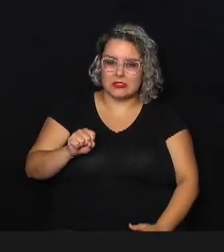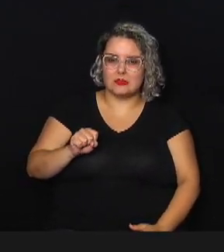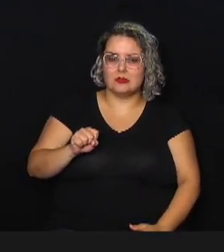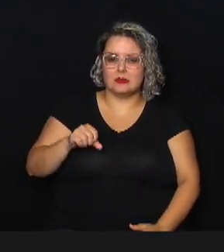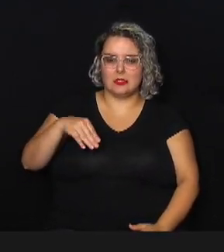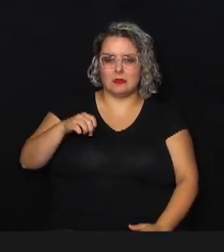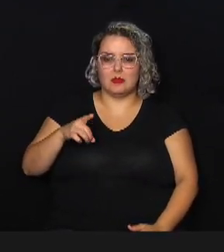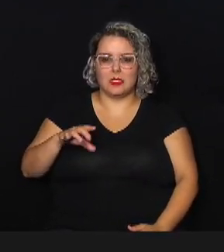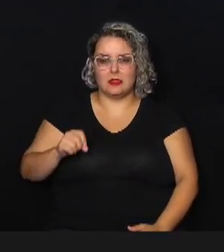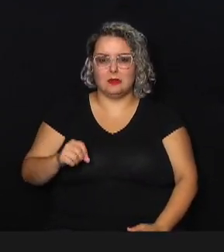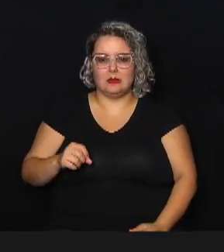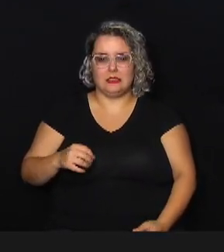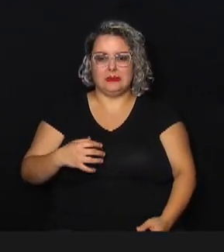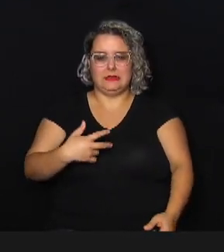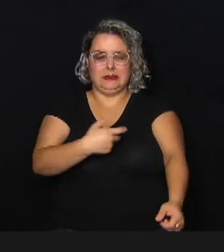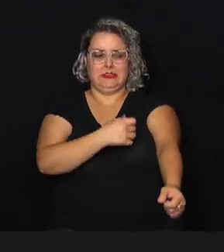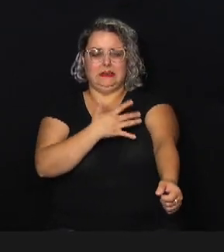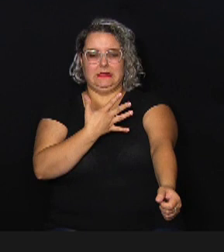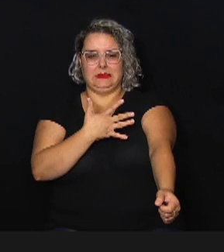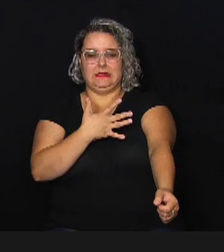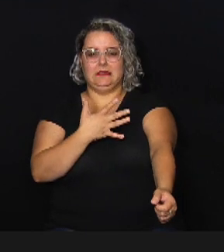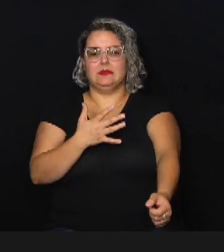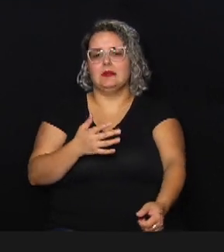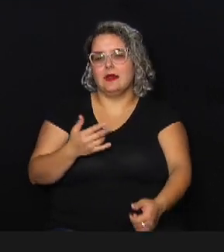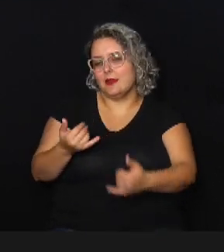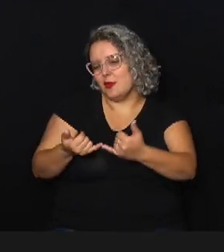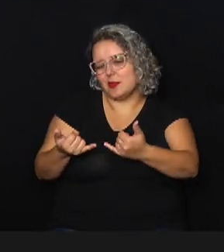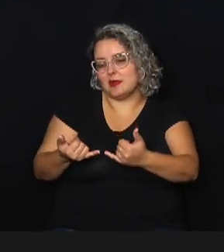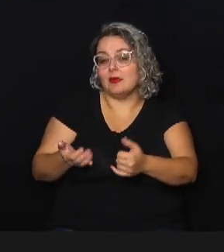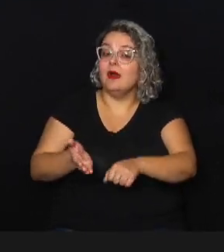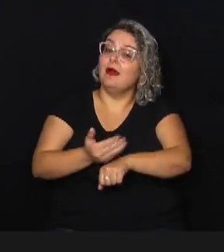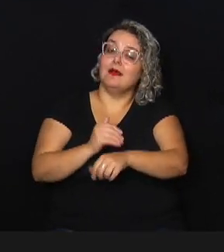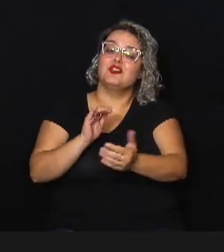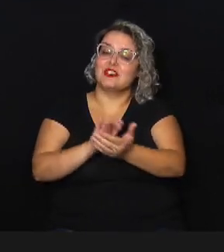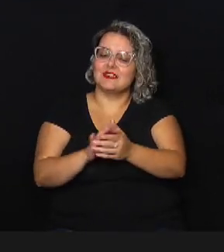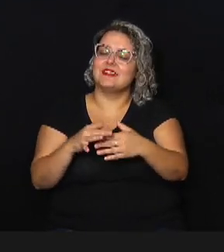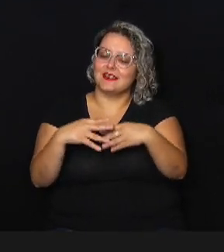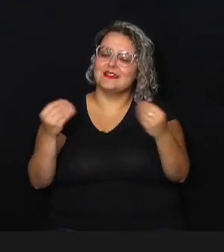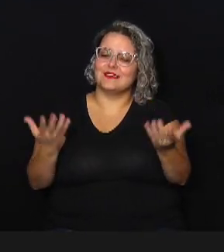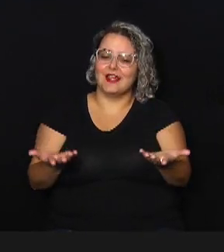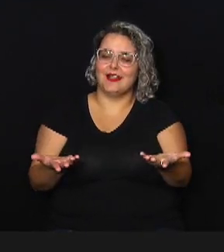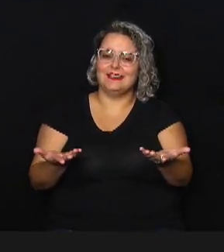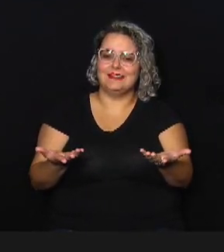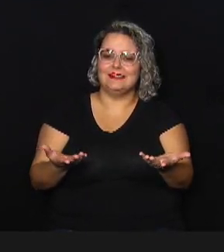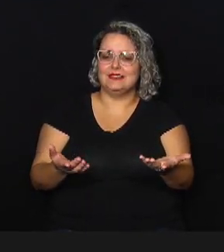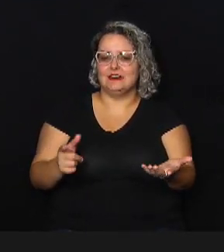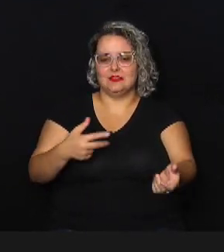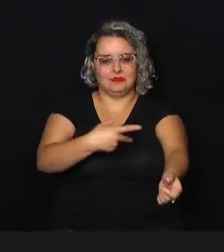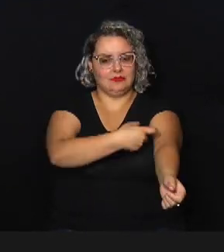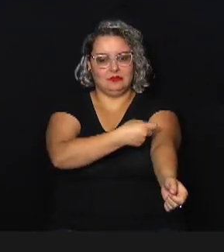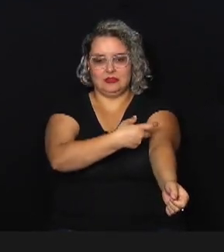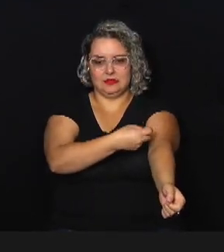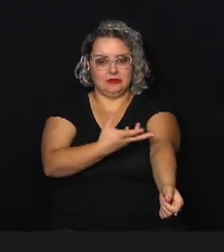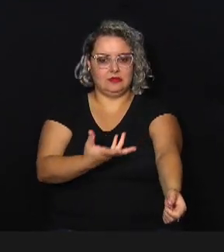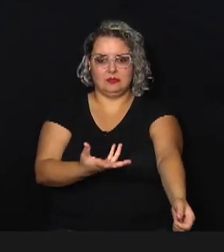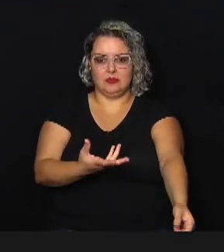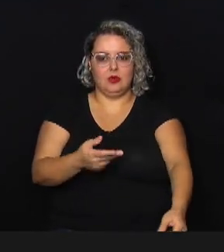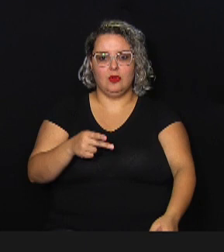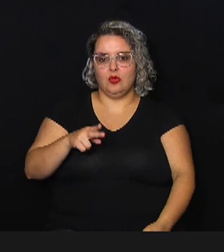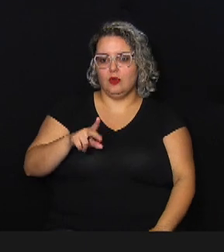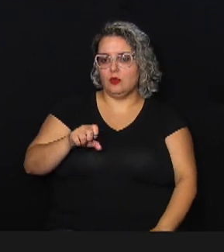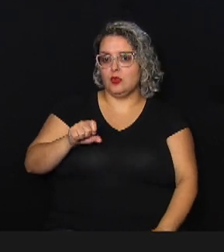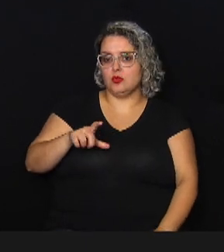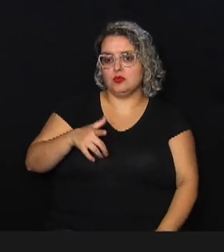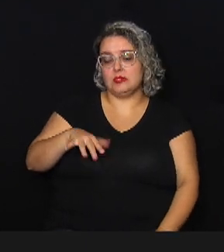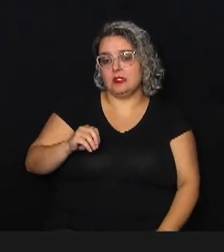mas depois passa. Eu brinco e falo, antes de casar, Sara, tá? E se for de sangue periférico, se for coleta por punção periférica, é como